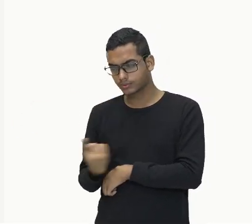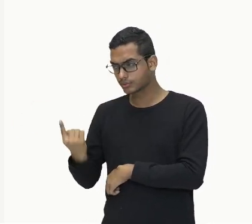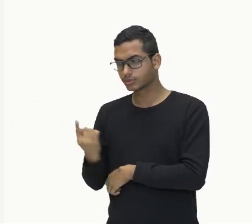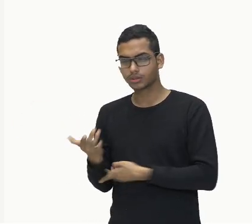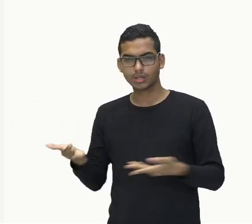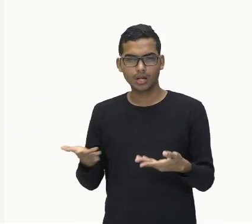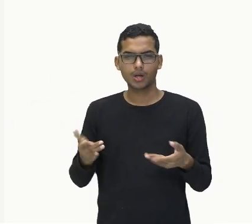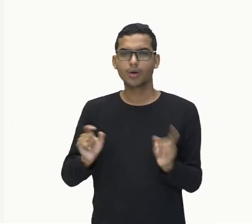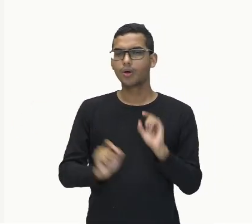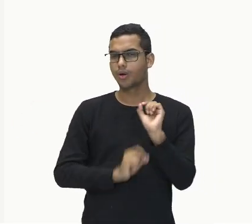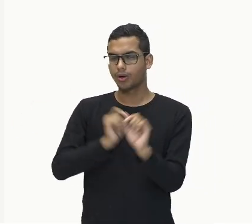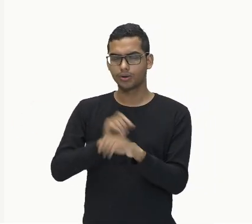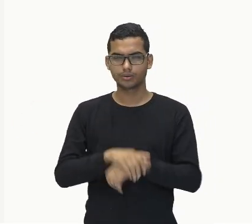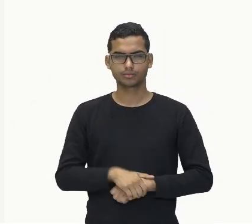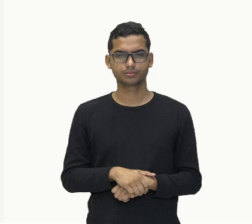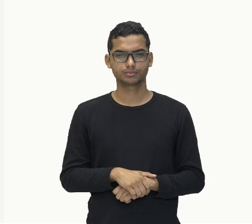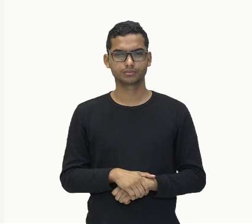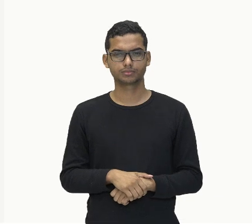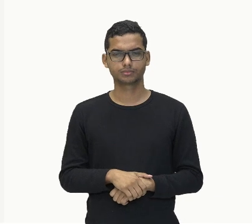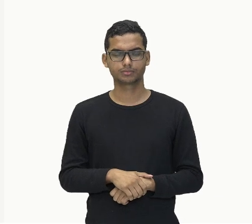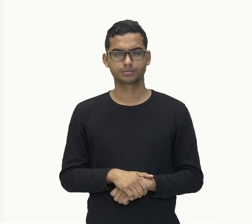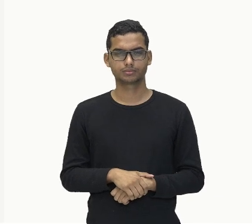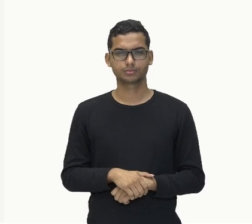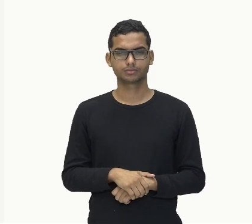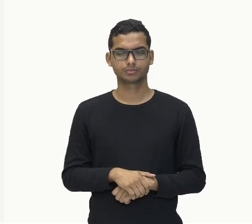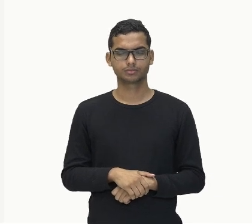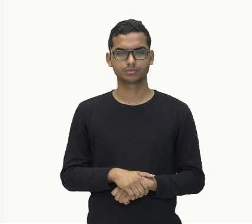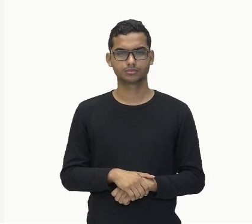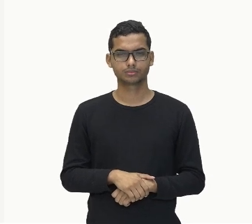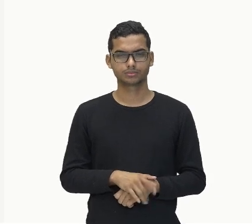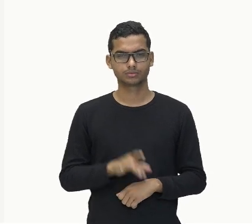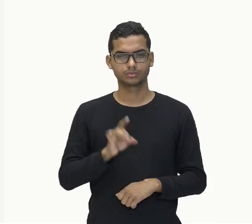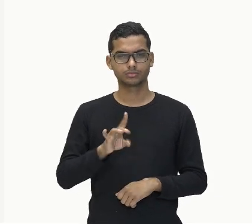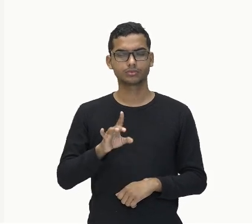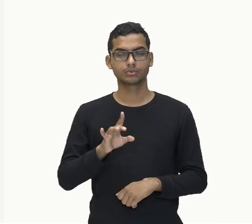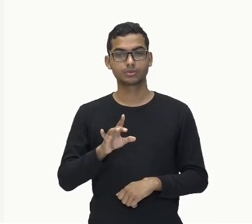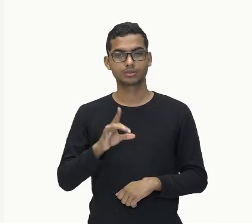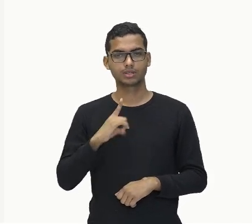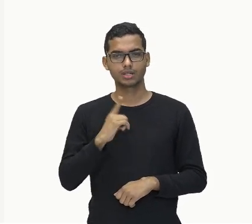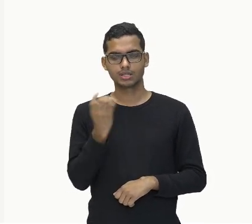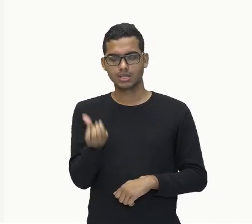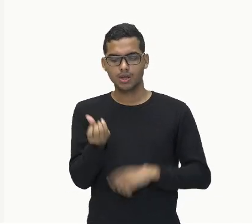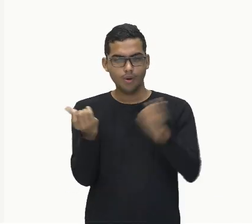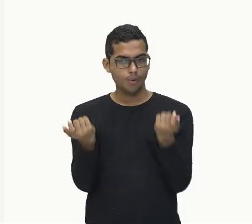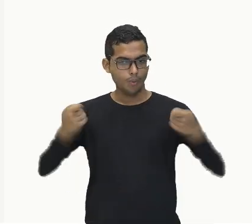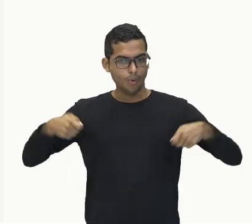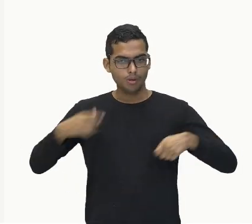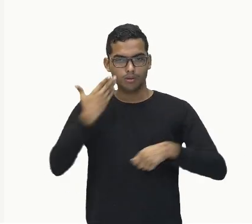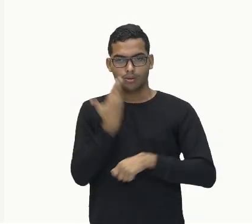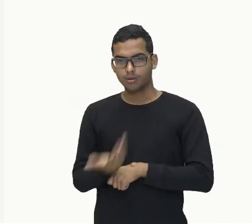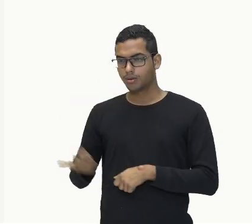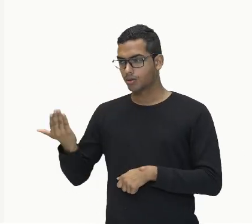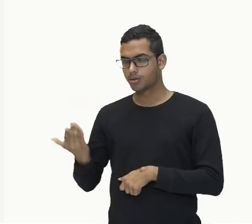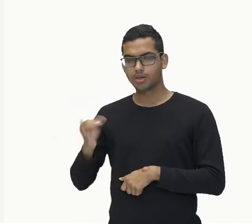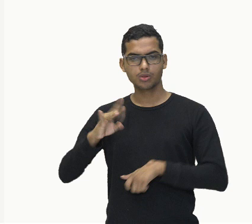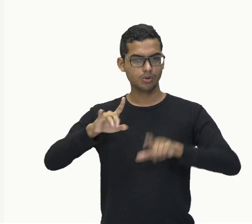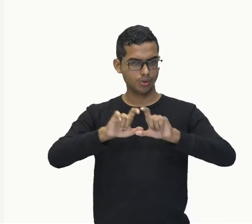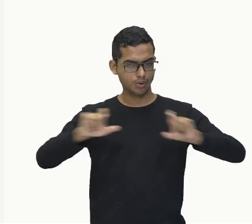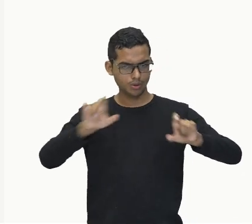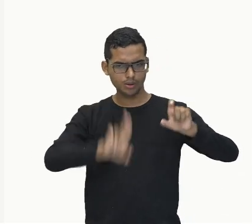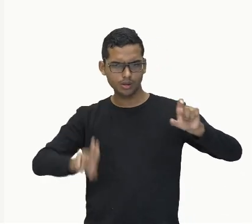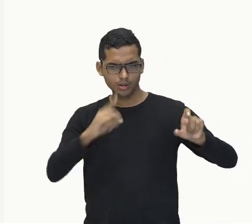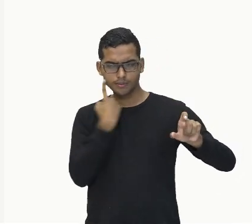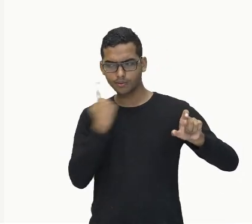pegar um dos 6, ou seja, a gente só vai ter 6 possibilidades. Eu coloquei aqui a fórmula só para a